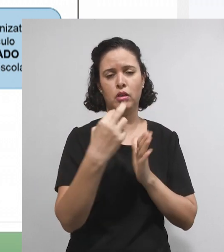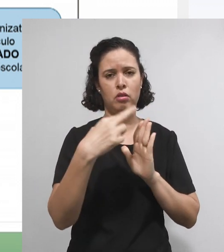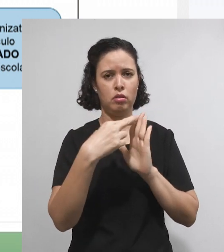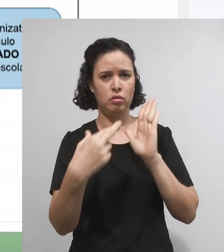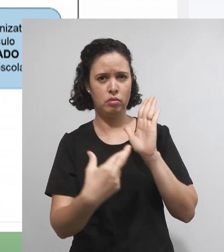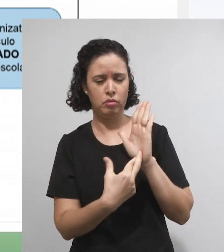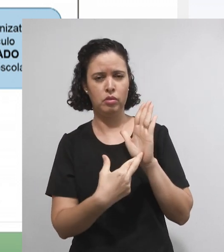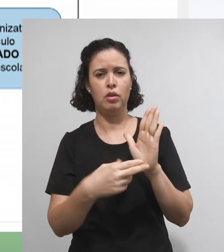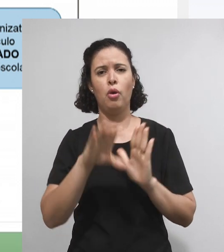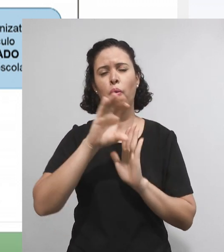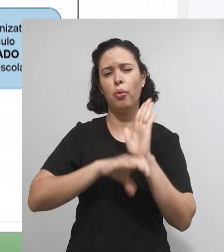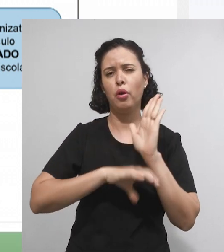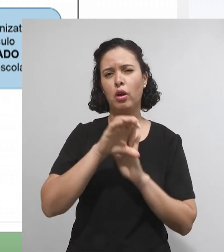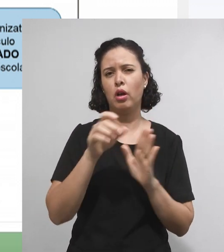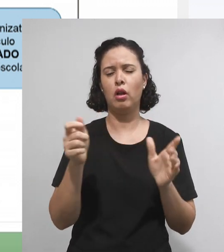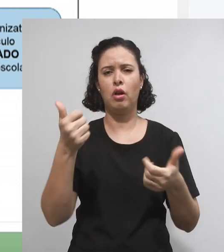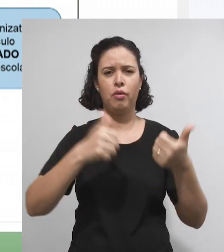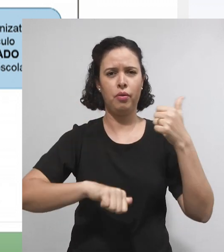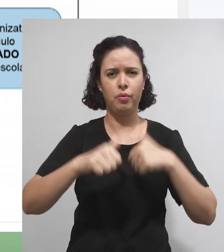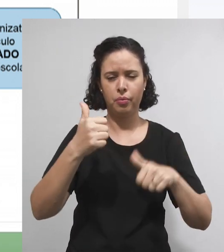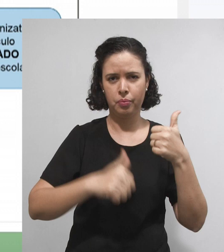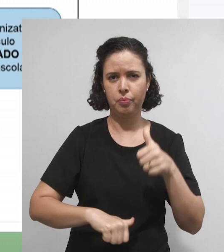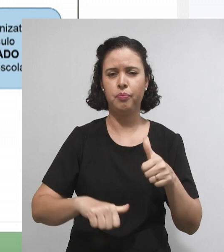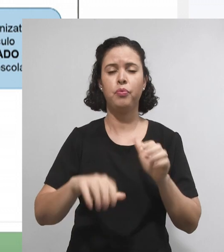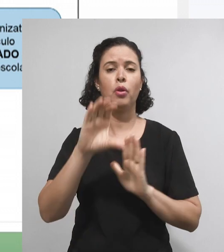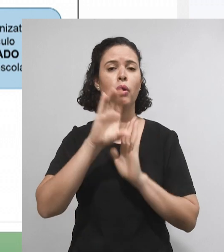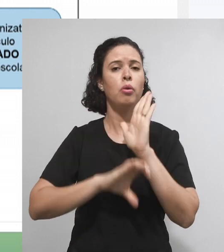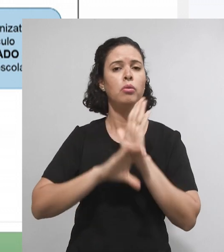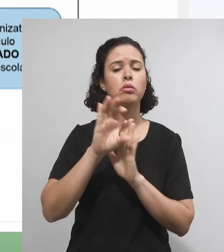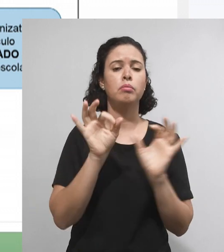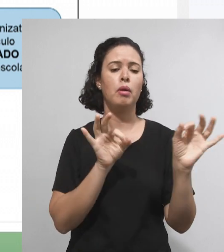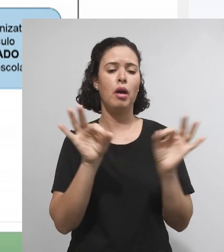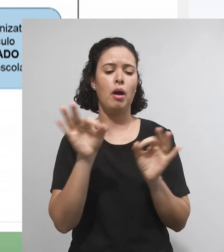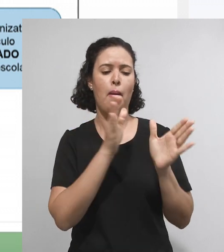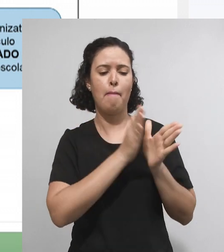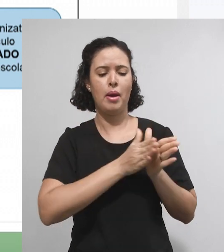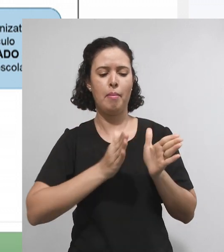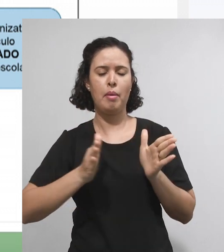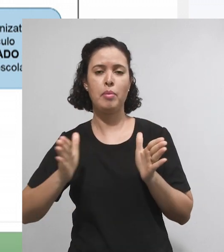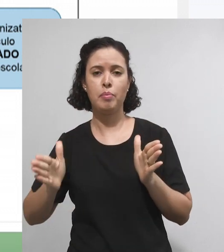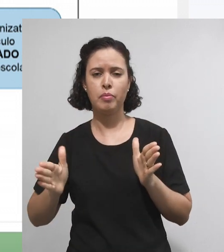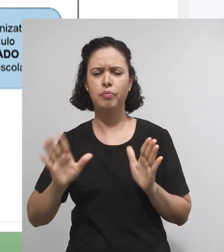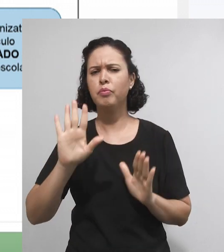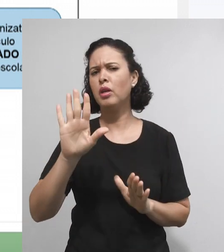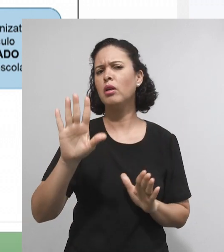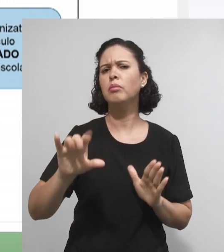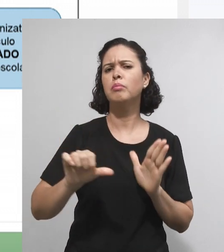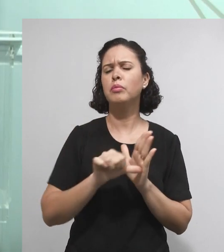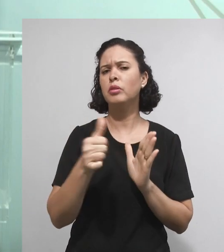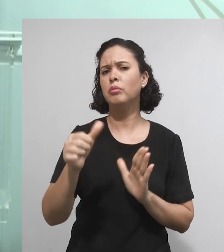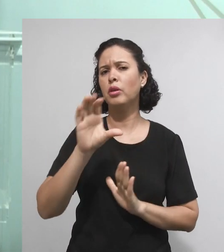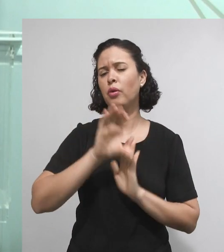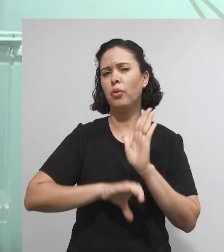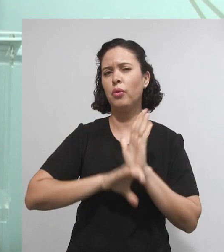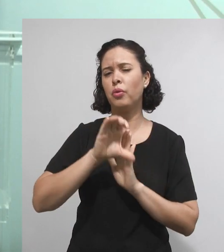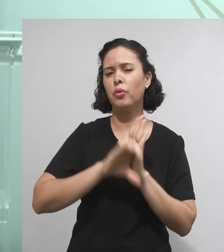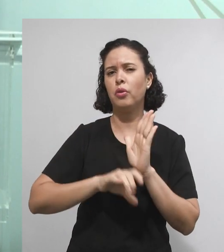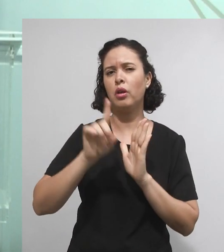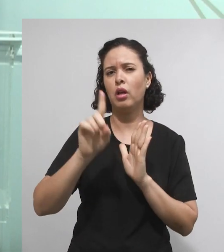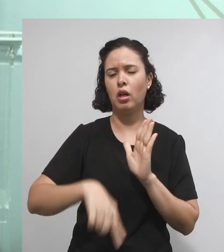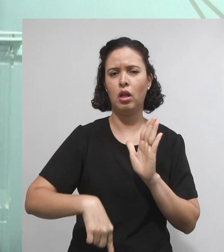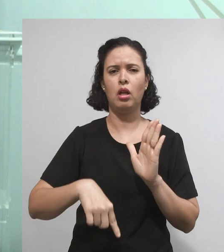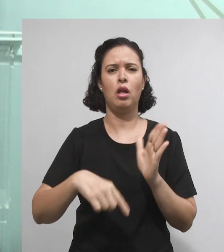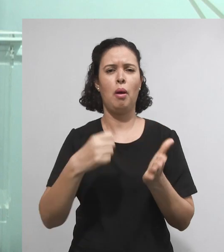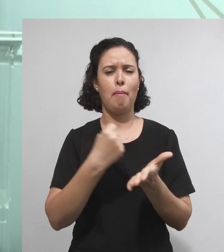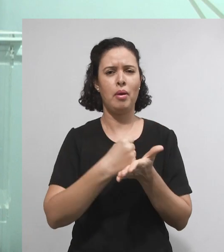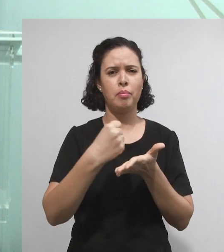currículo avaliado, o currículo em ação e o currículo organizado. Um dos primeiros tipos de currículo é o currículo